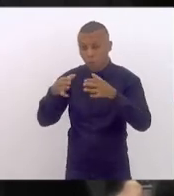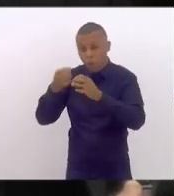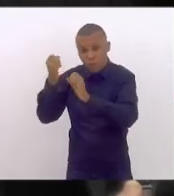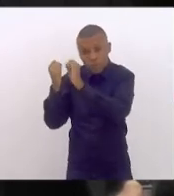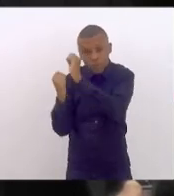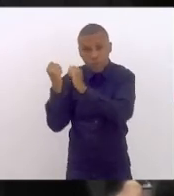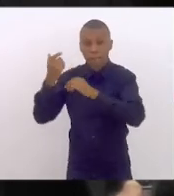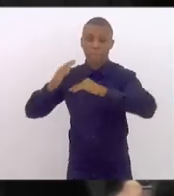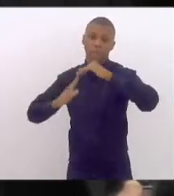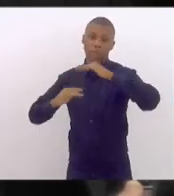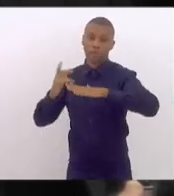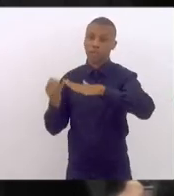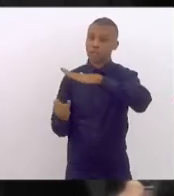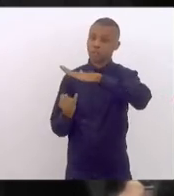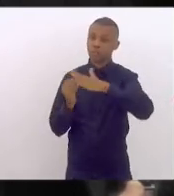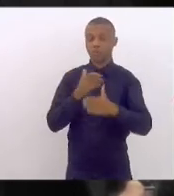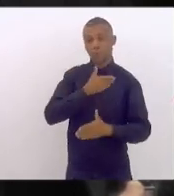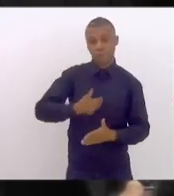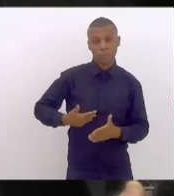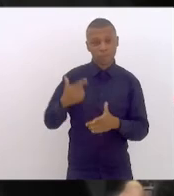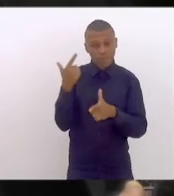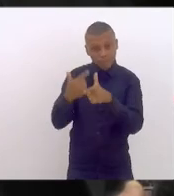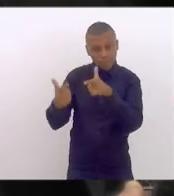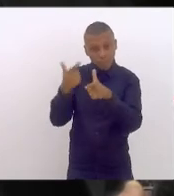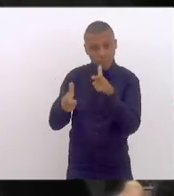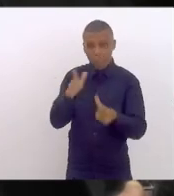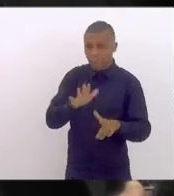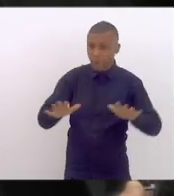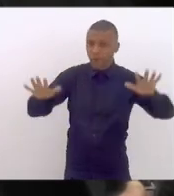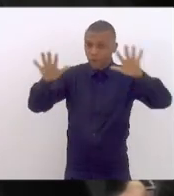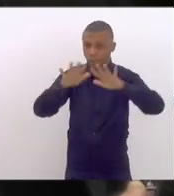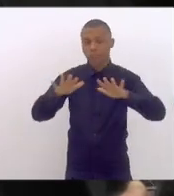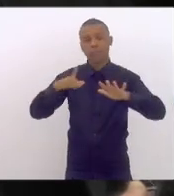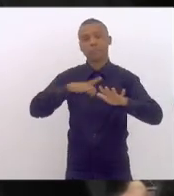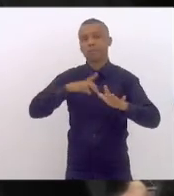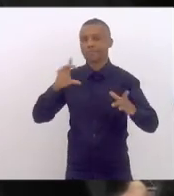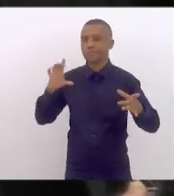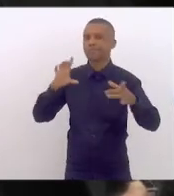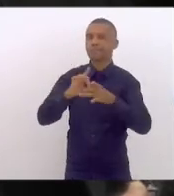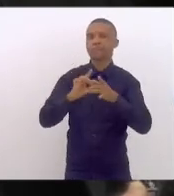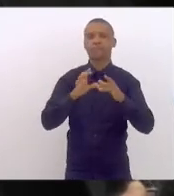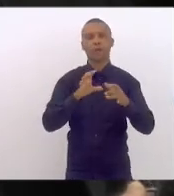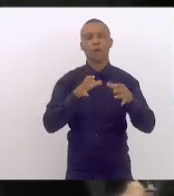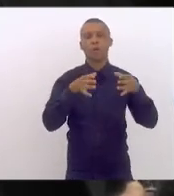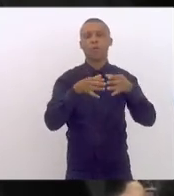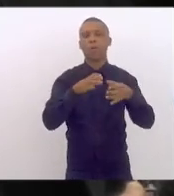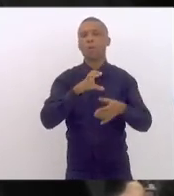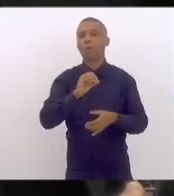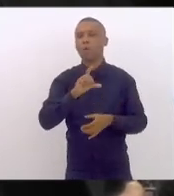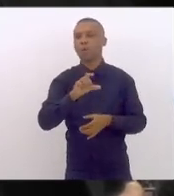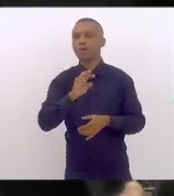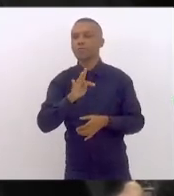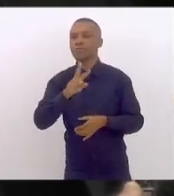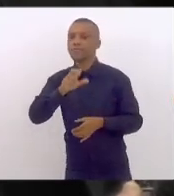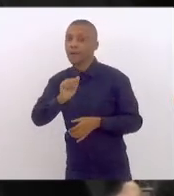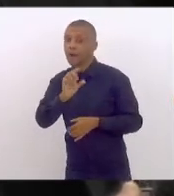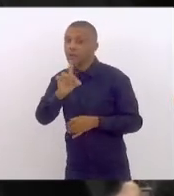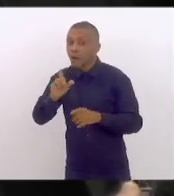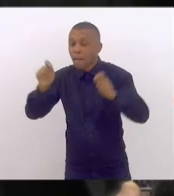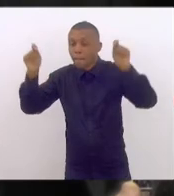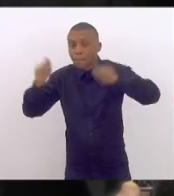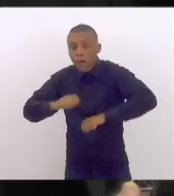instituições públicas esses problemas que tem dimensão coletiva só podem ser enfrentados pela política